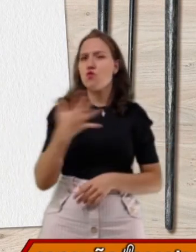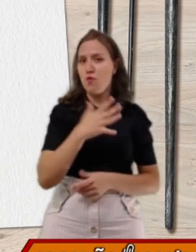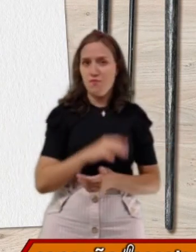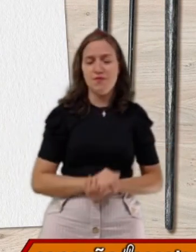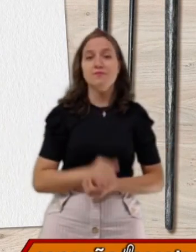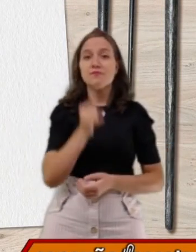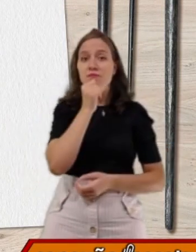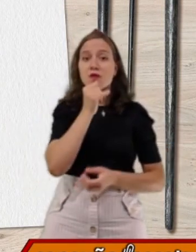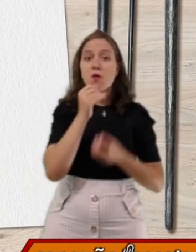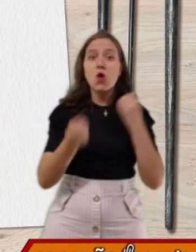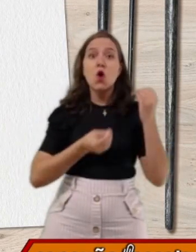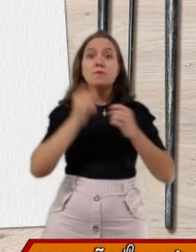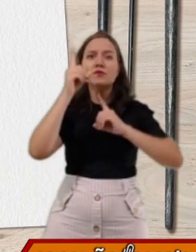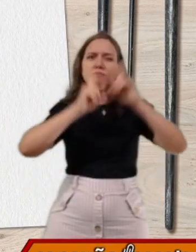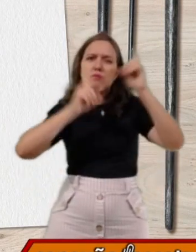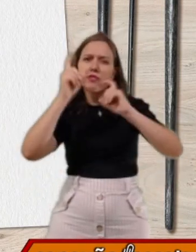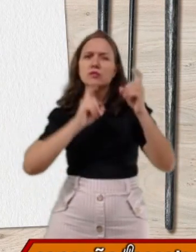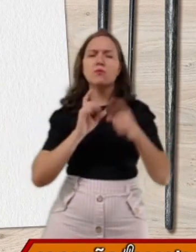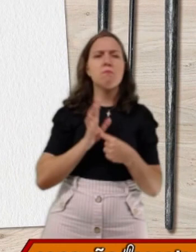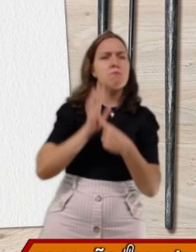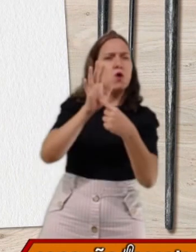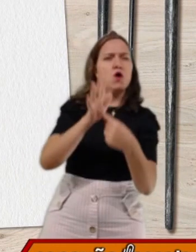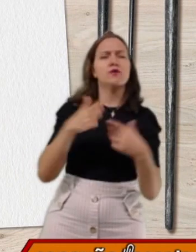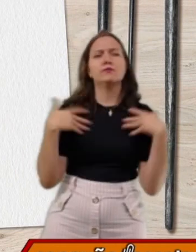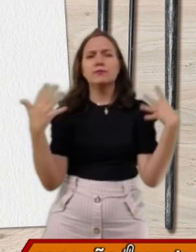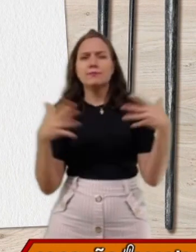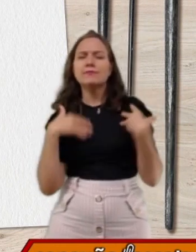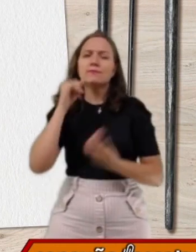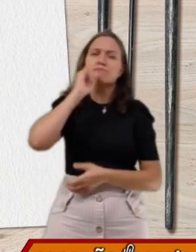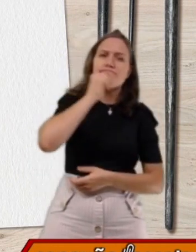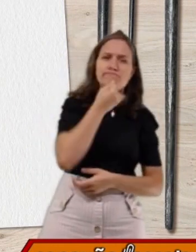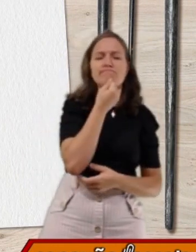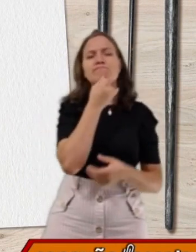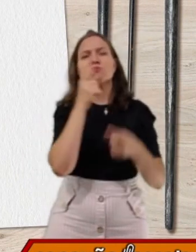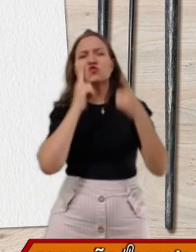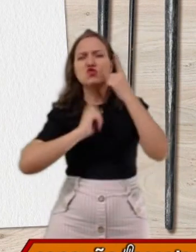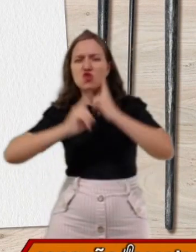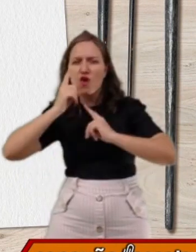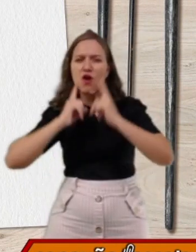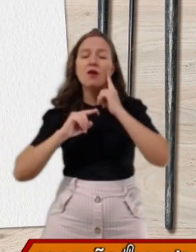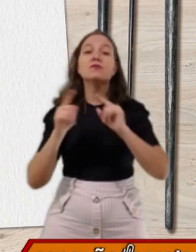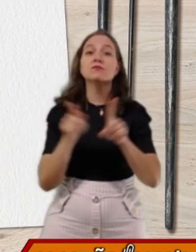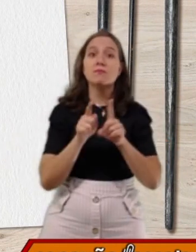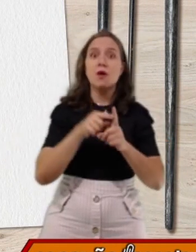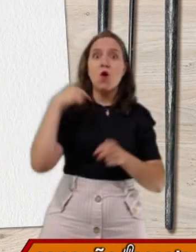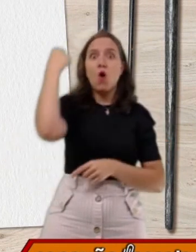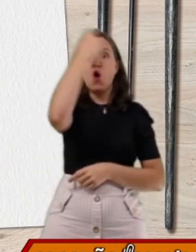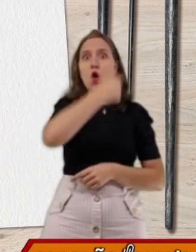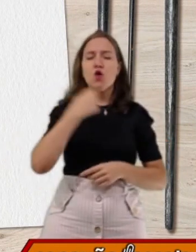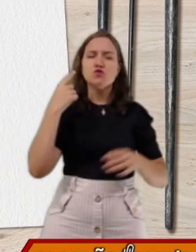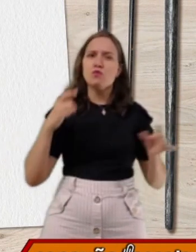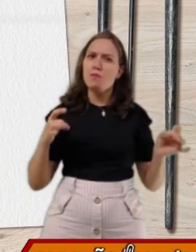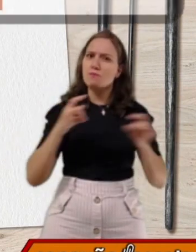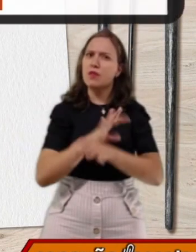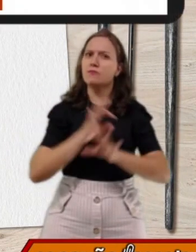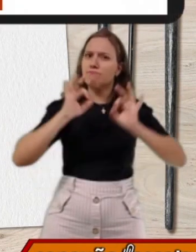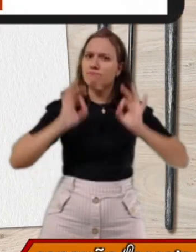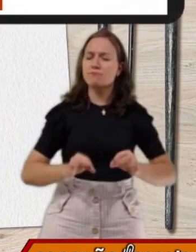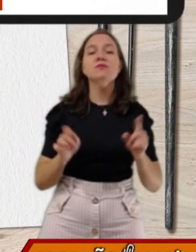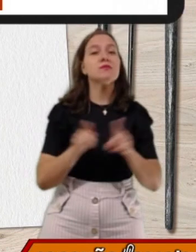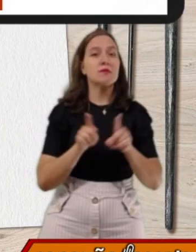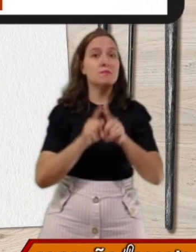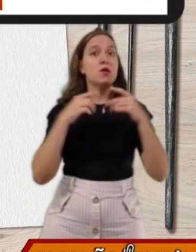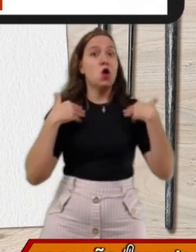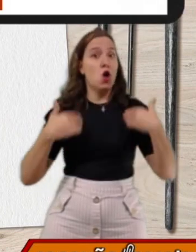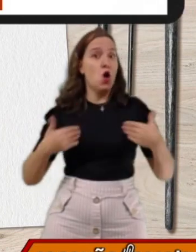aprender com mostrar a expressão alegria tristeza choro vamos fazer rosto completo de personagem vamos chegar desenvolver